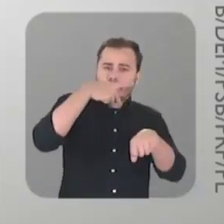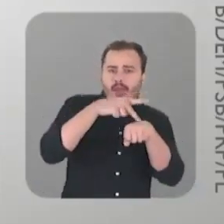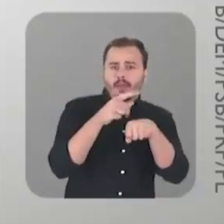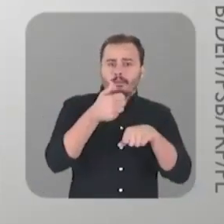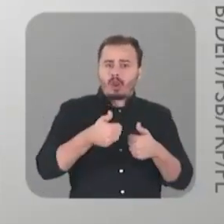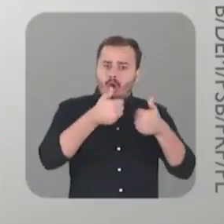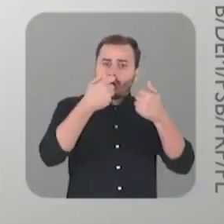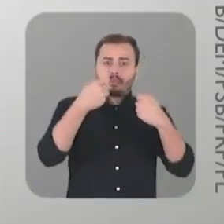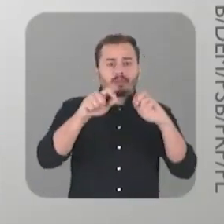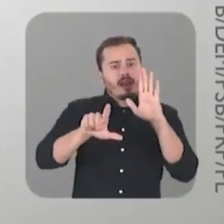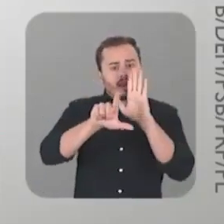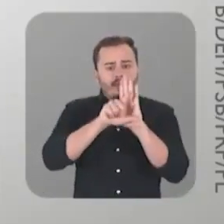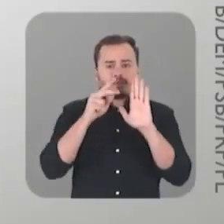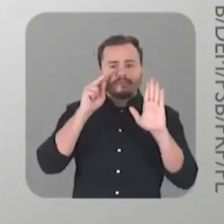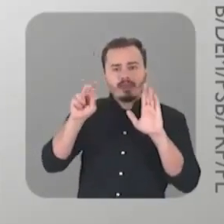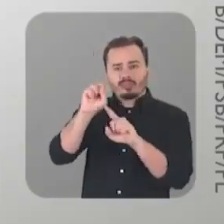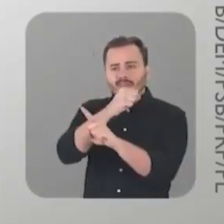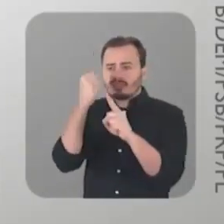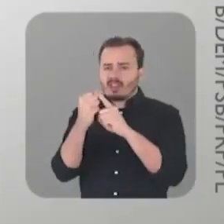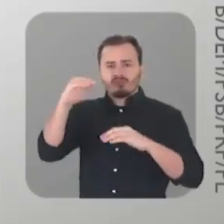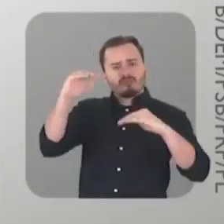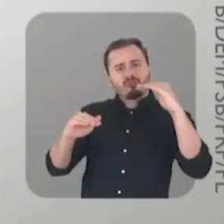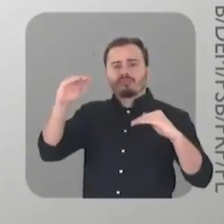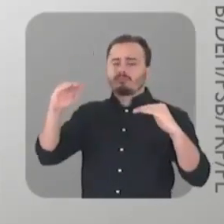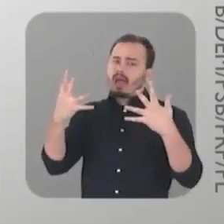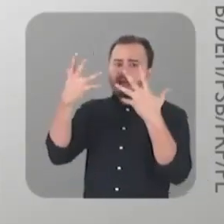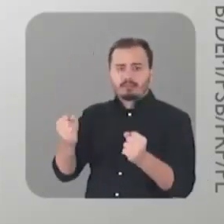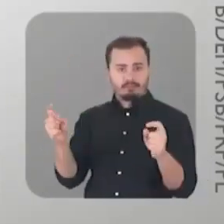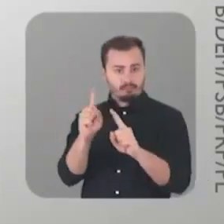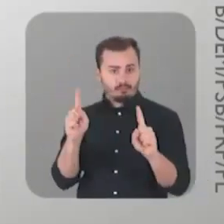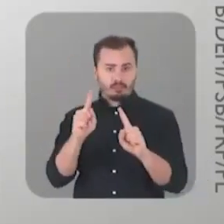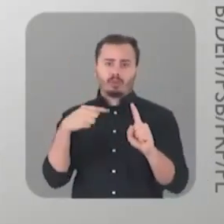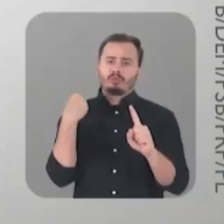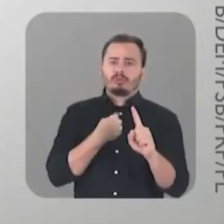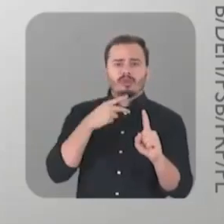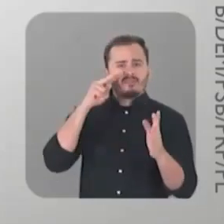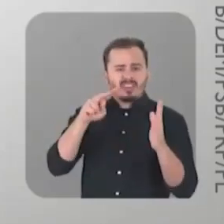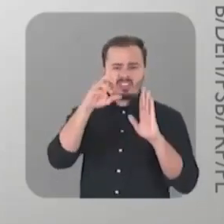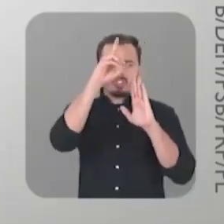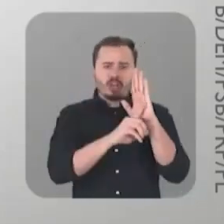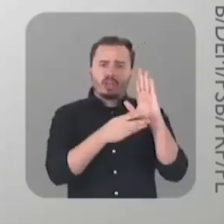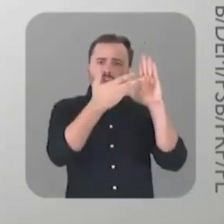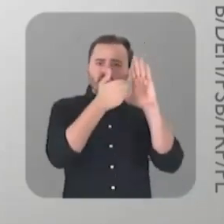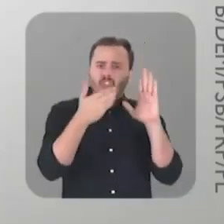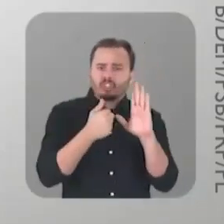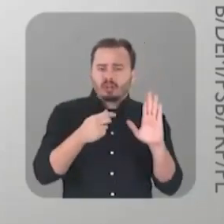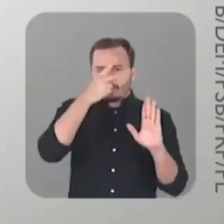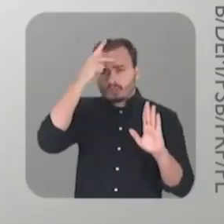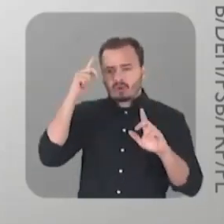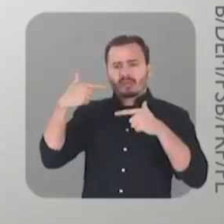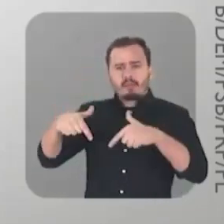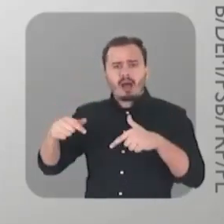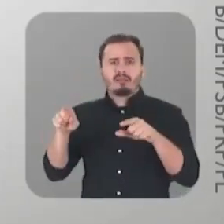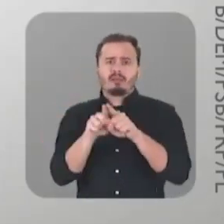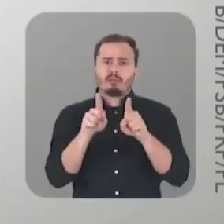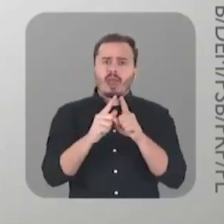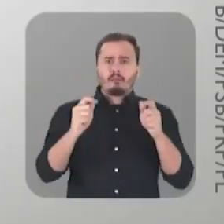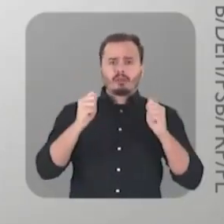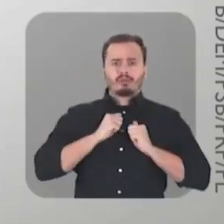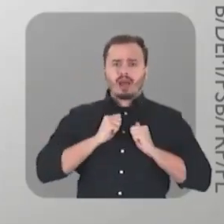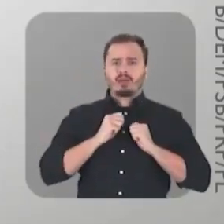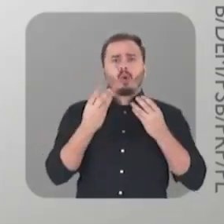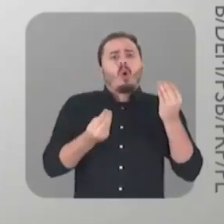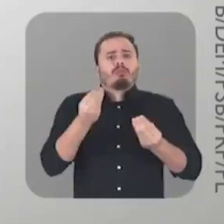A luta por um país melhor exige que possamos ter leis que diminuam as desigualdades e não que as aprofundem. Não podemos admitir que se tirem direitos dos